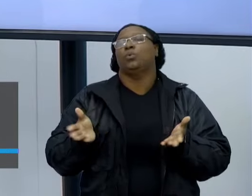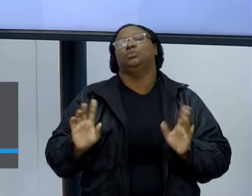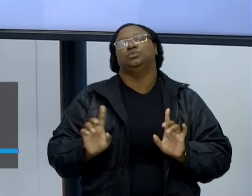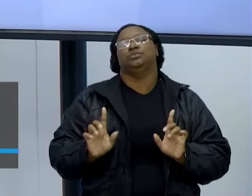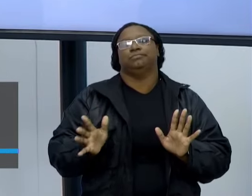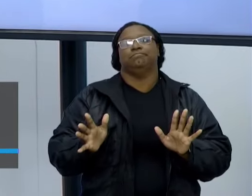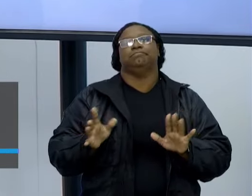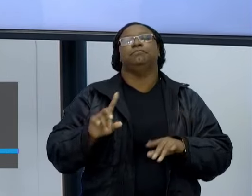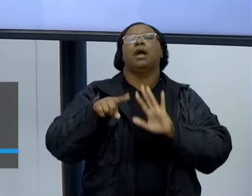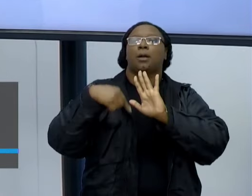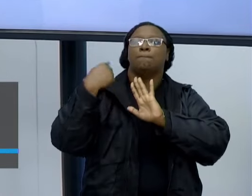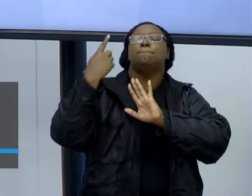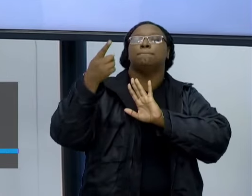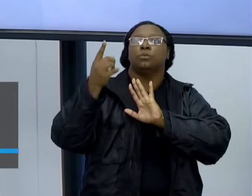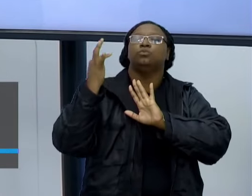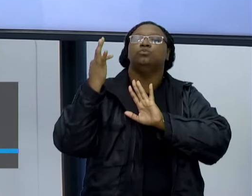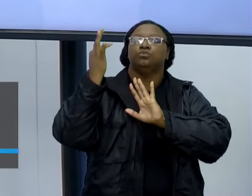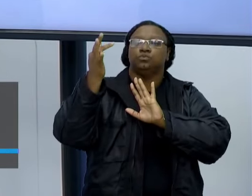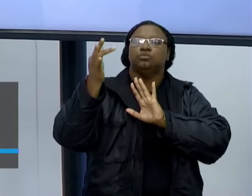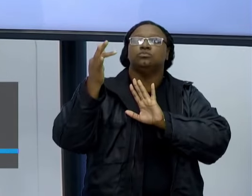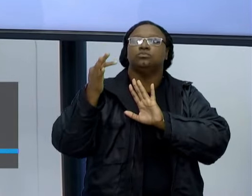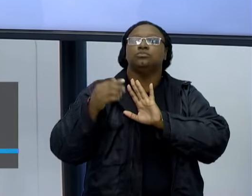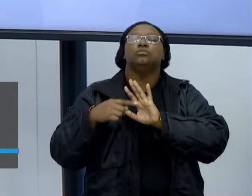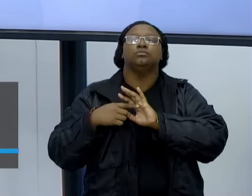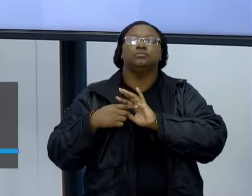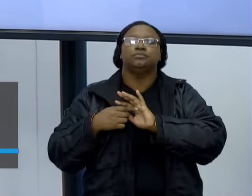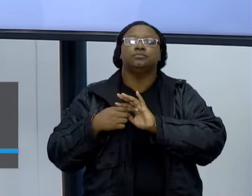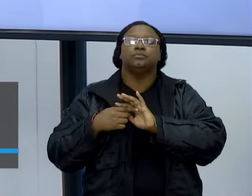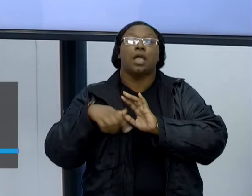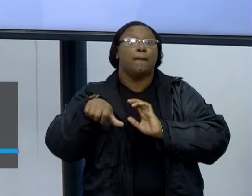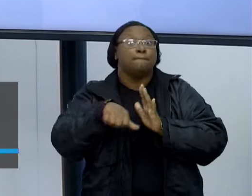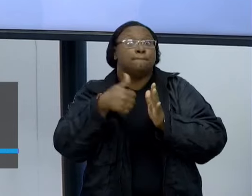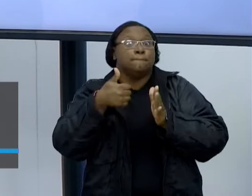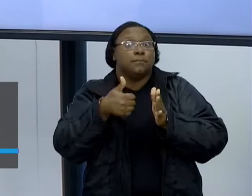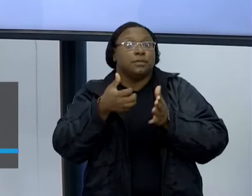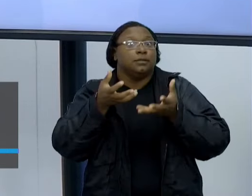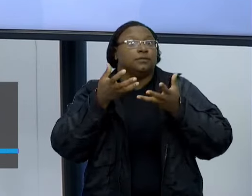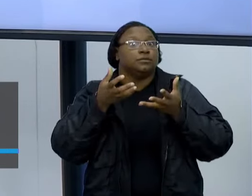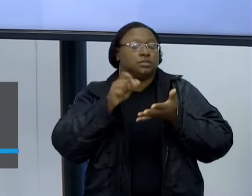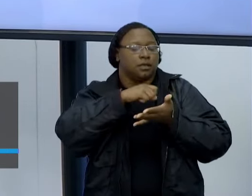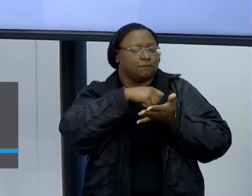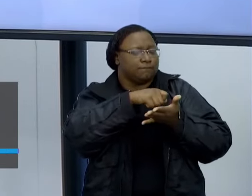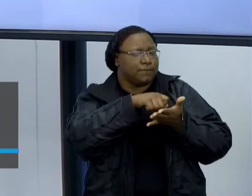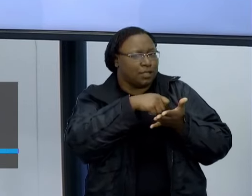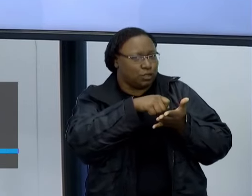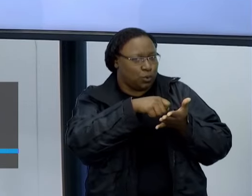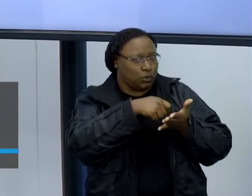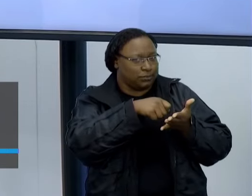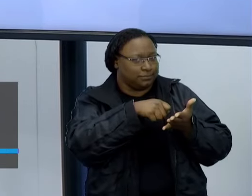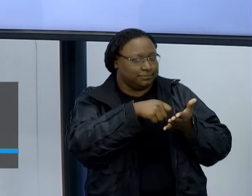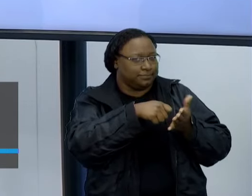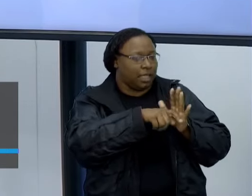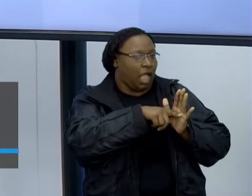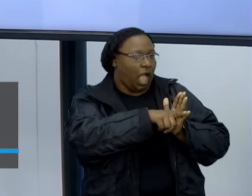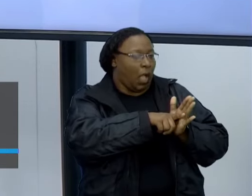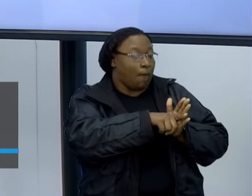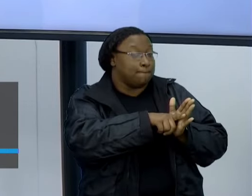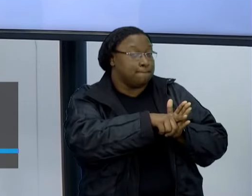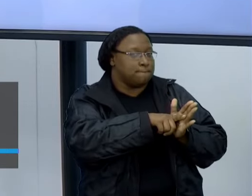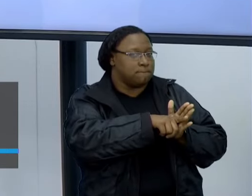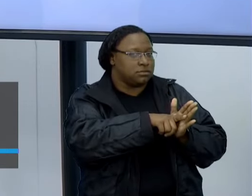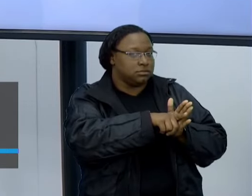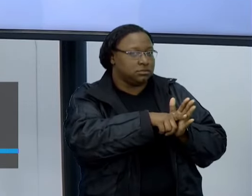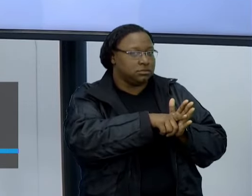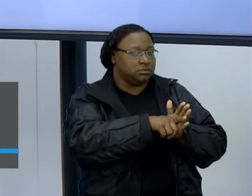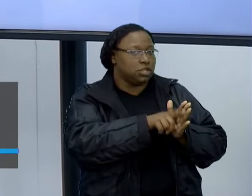necessariamente na próxima, mas eu vou comentar com você. Primeiro eu quero que você anote aí para fazer uma pesquisa do que